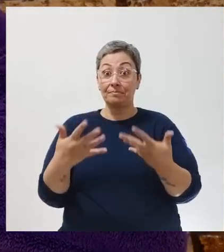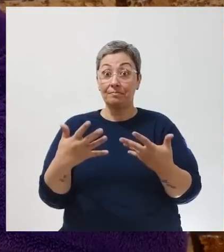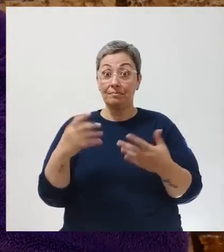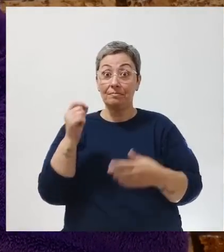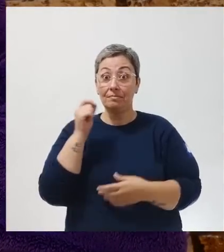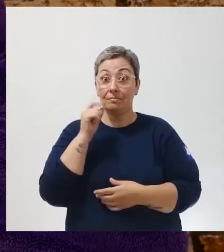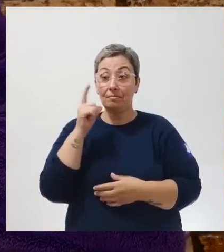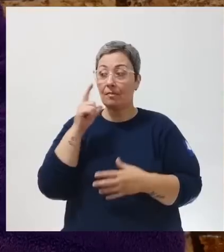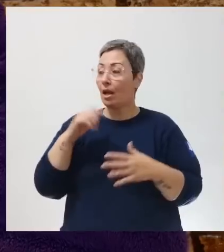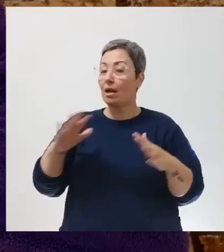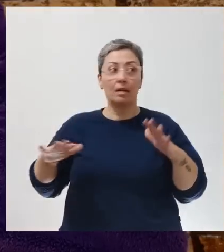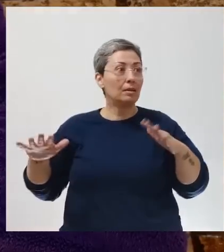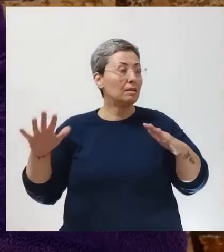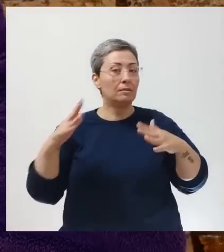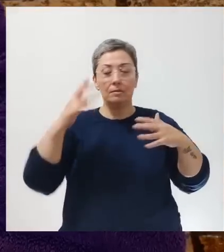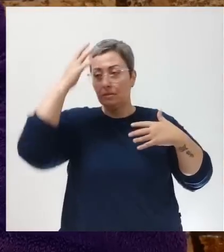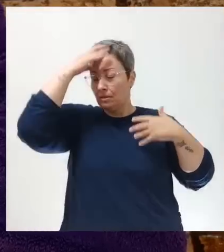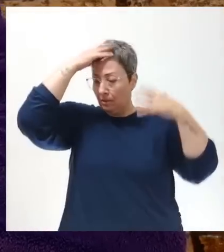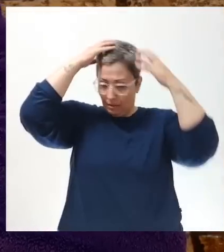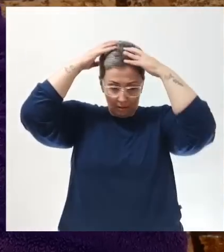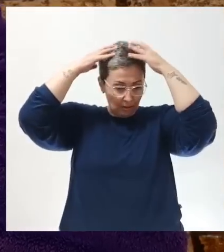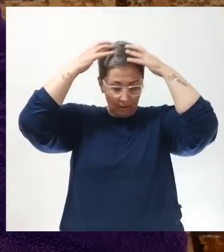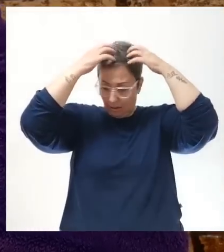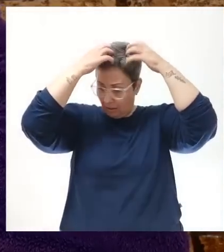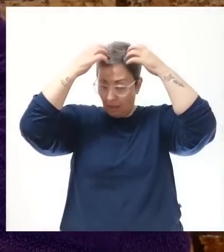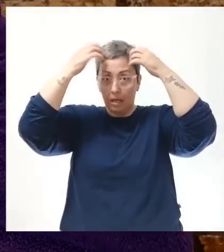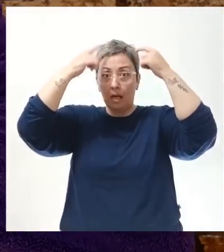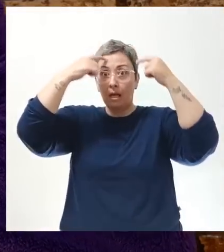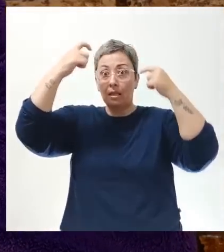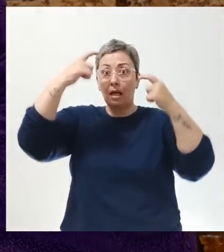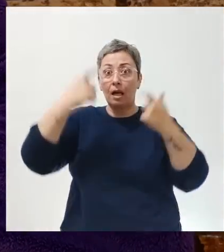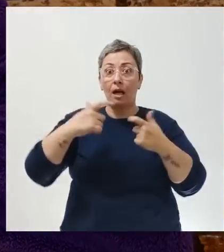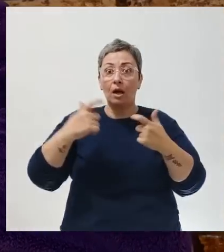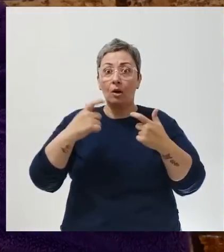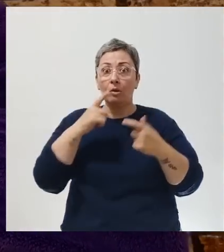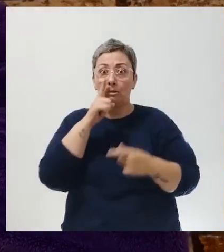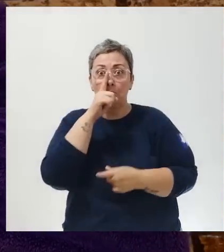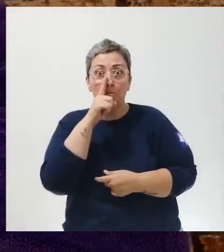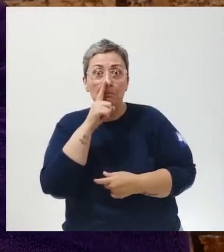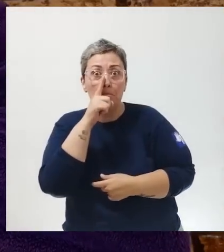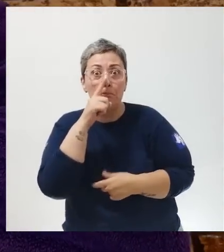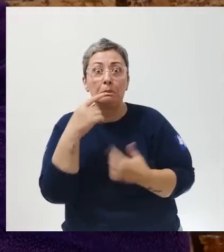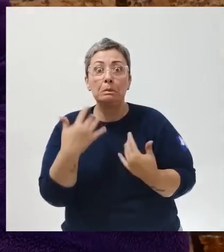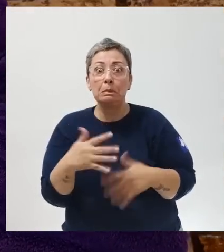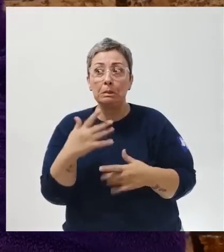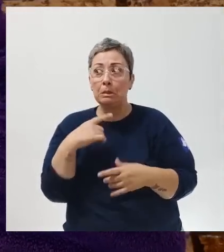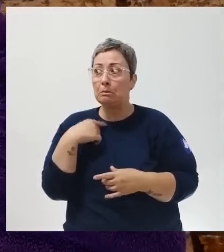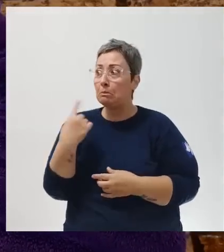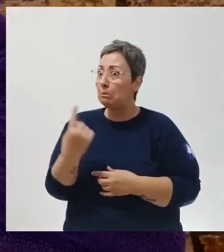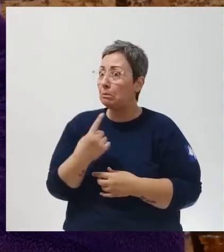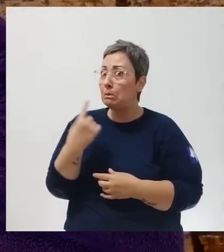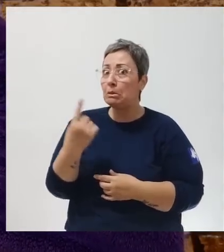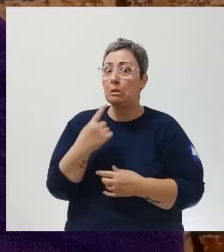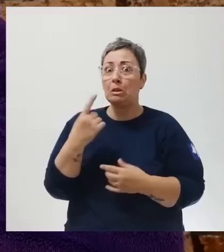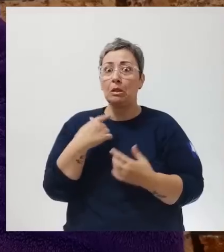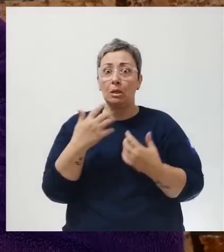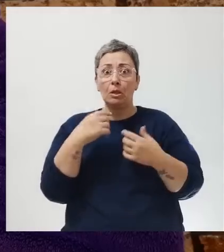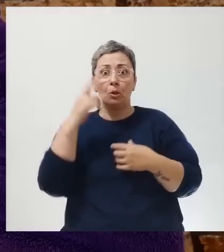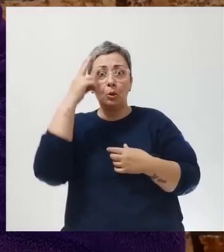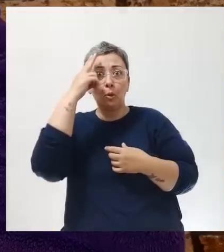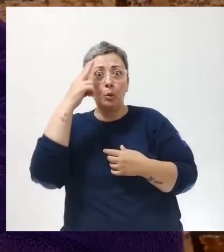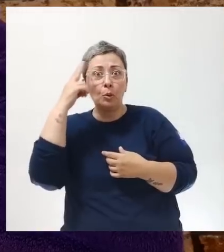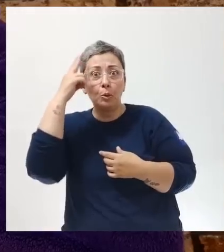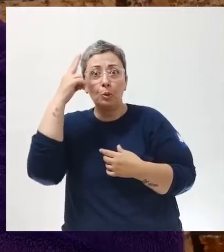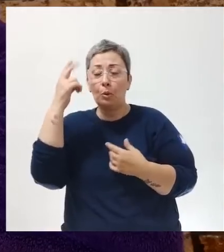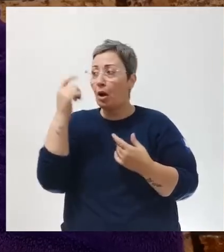Foi acordar, tateando a coroa e procurando a ideia para perceber o perigo. Sozinha, no seu